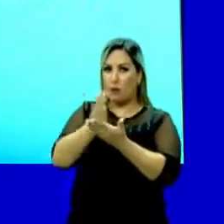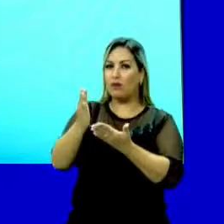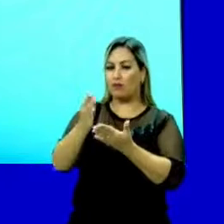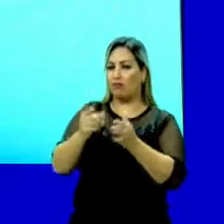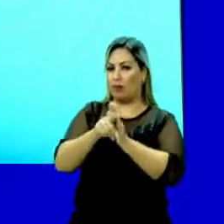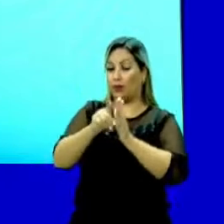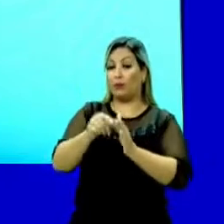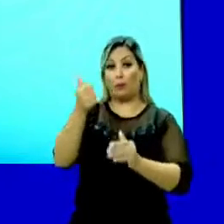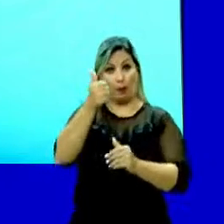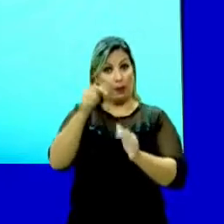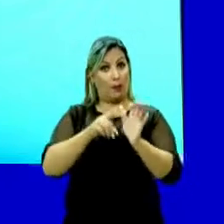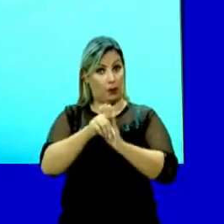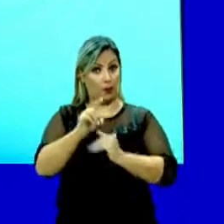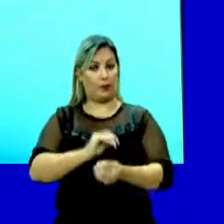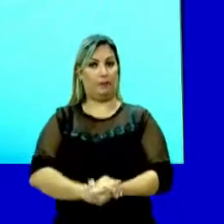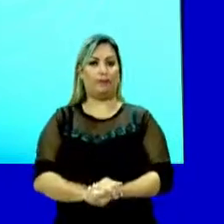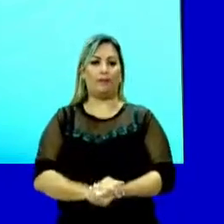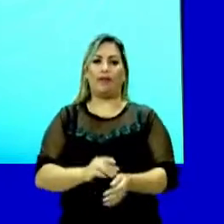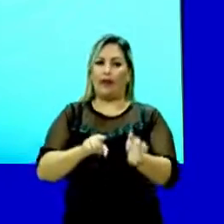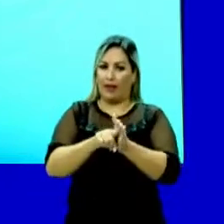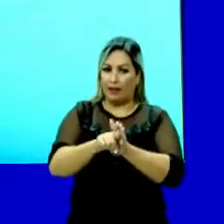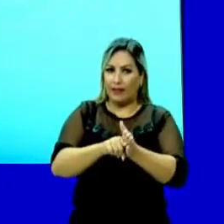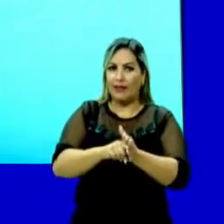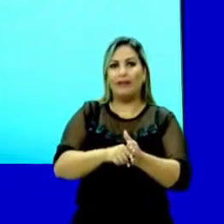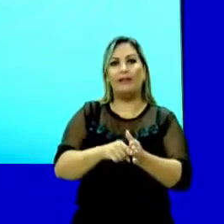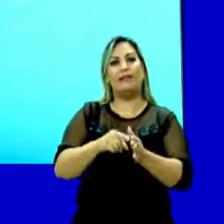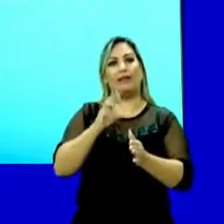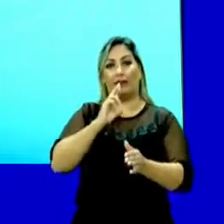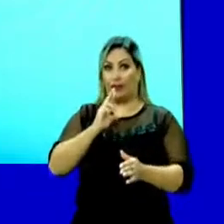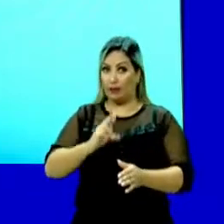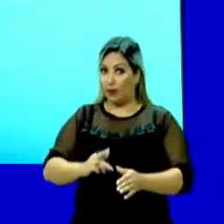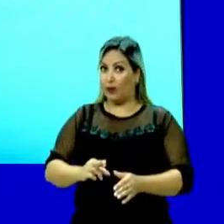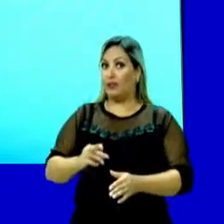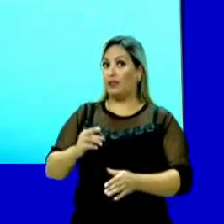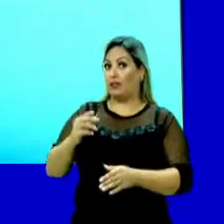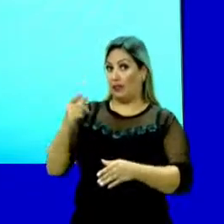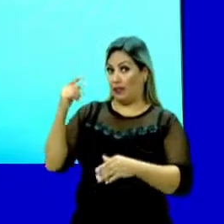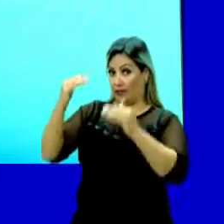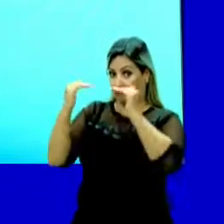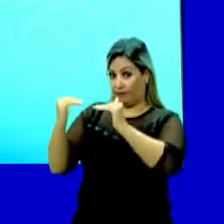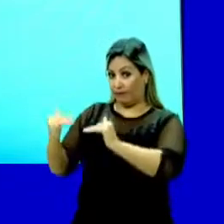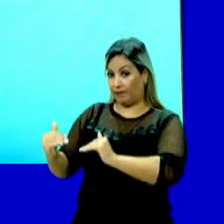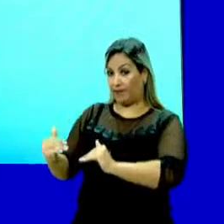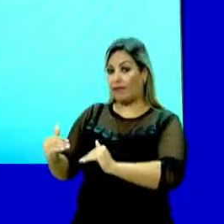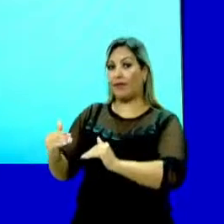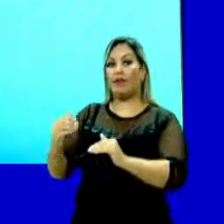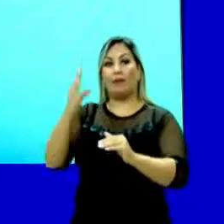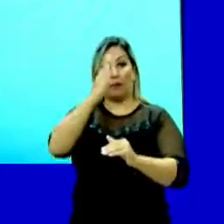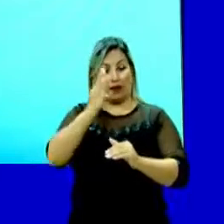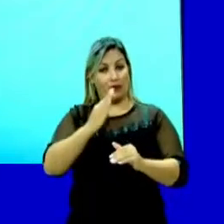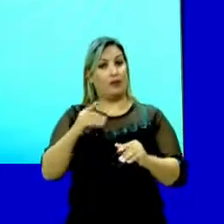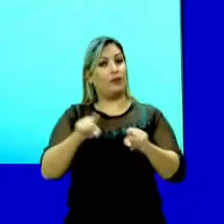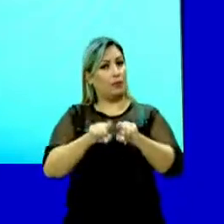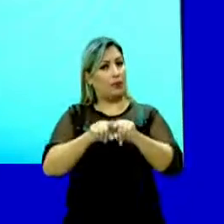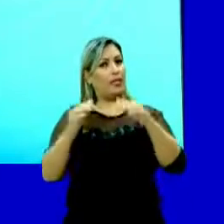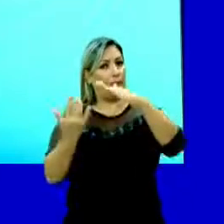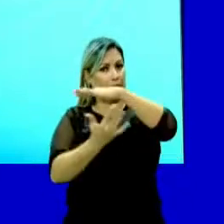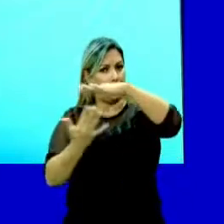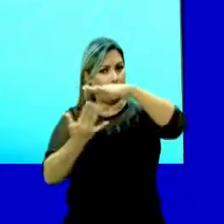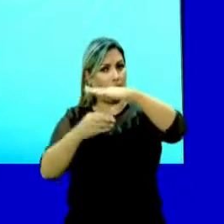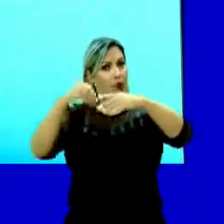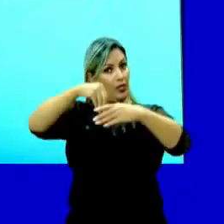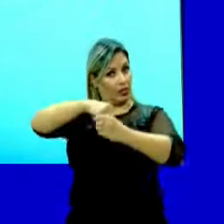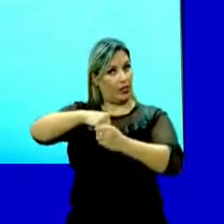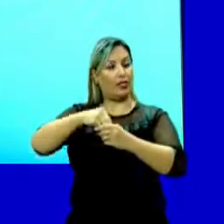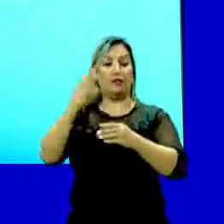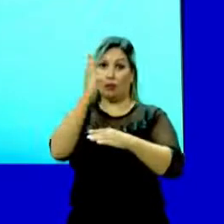nós temos assim: analise as afirmativas abaixo sobre o Brasil e a questão migratória. Então, sobre esse processo